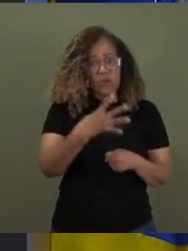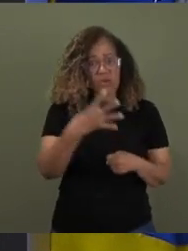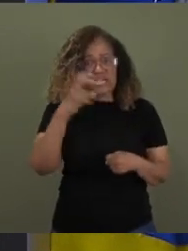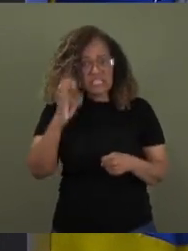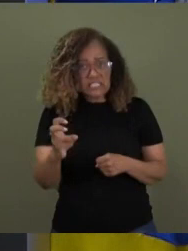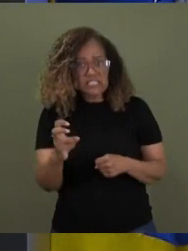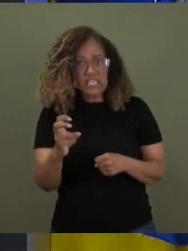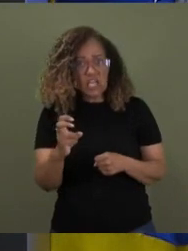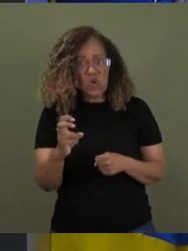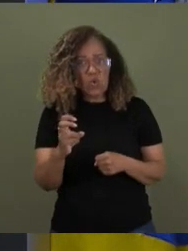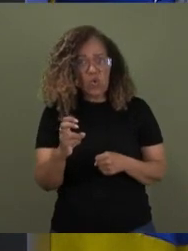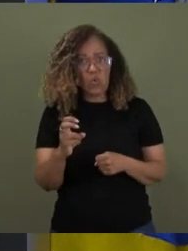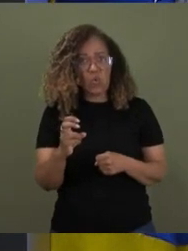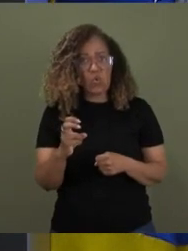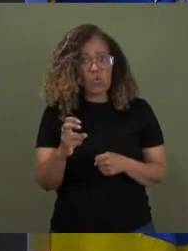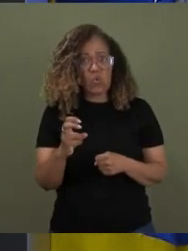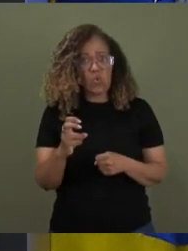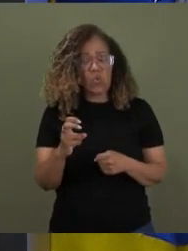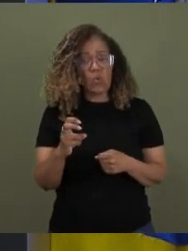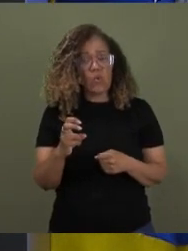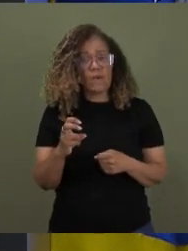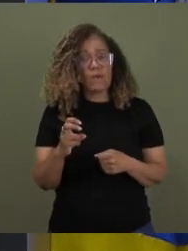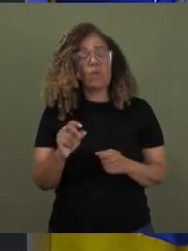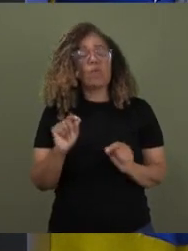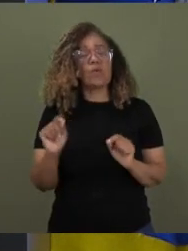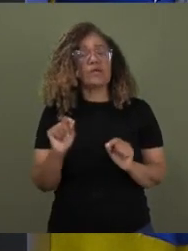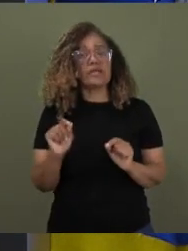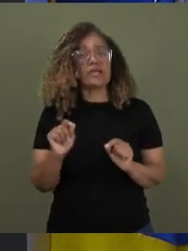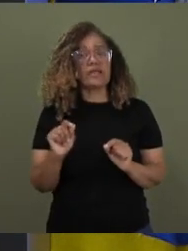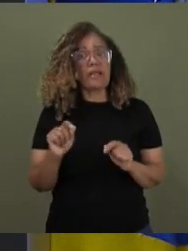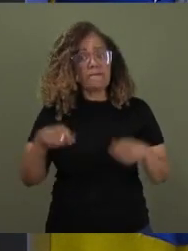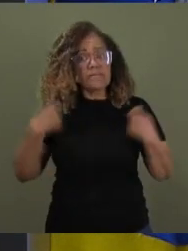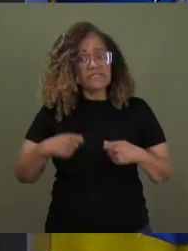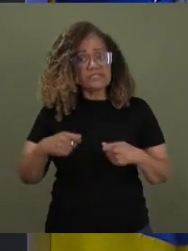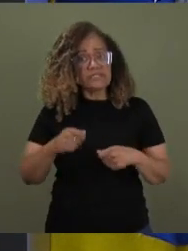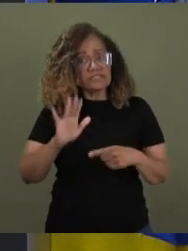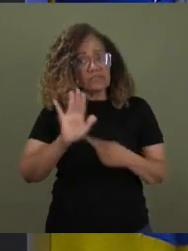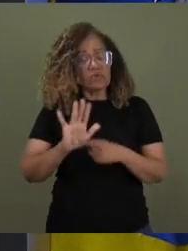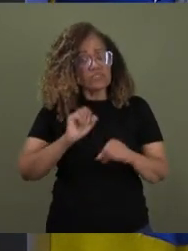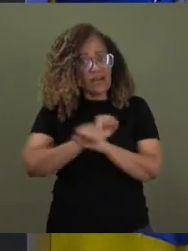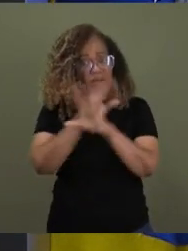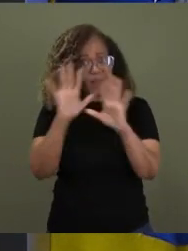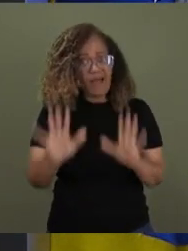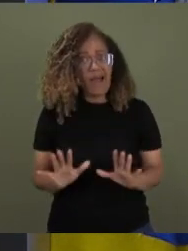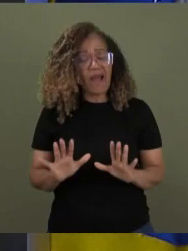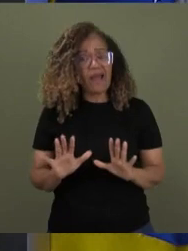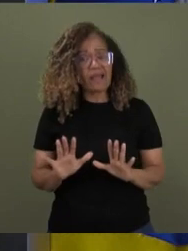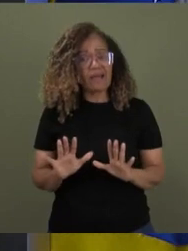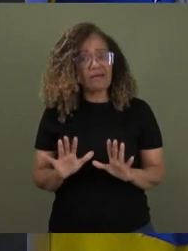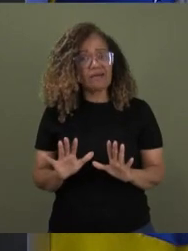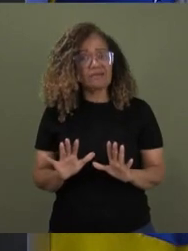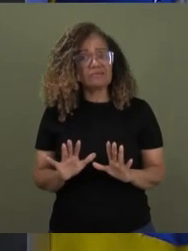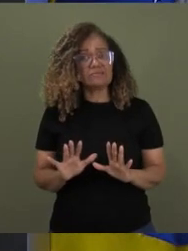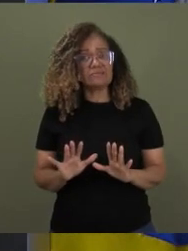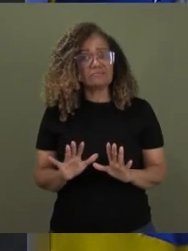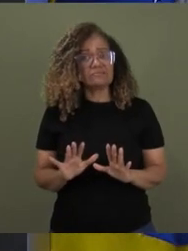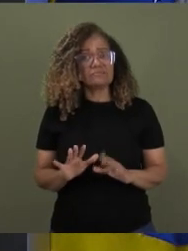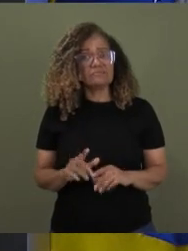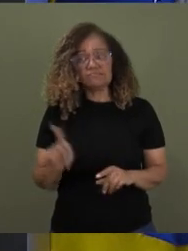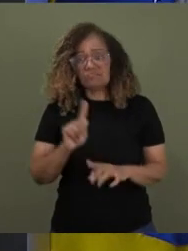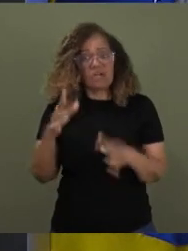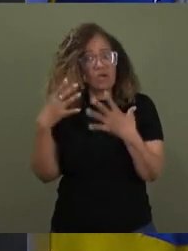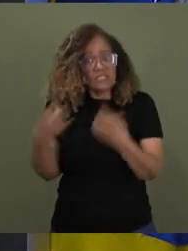está, de uma forma precisa, uma forma clara de intolerância em relação a